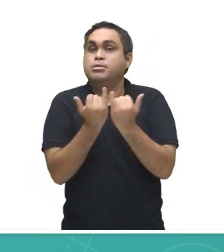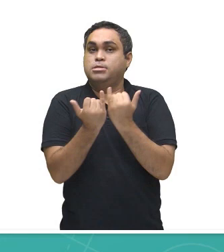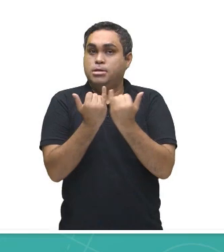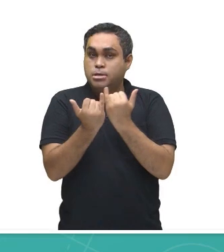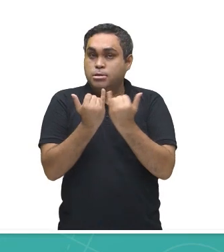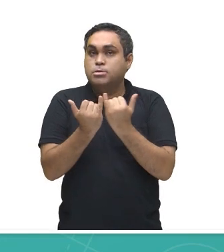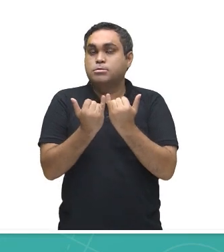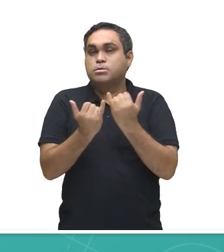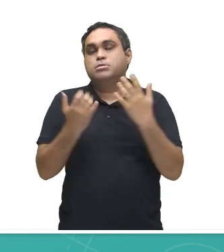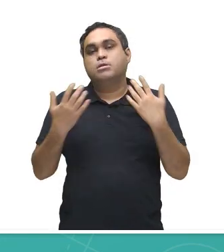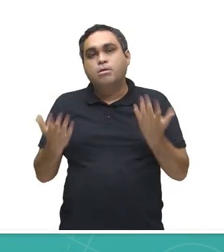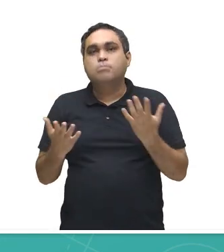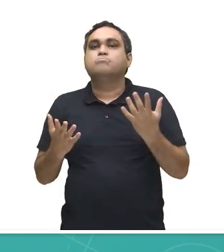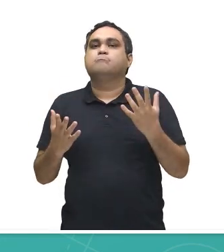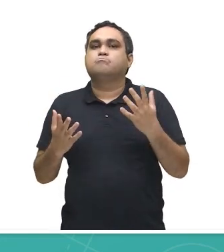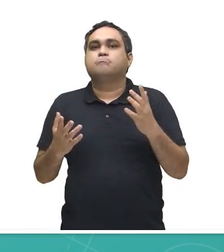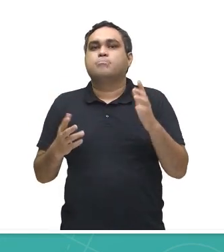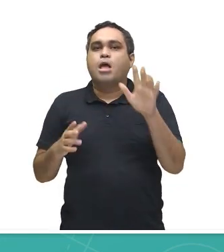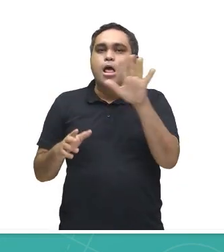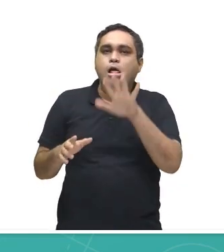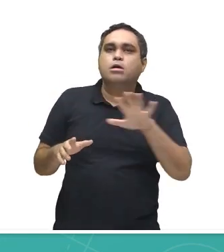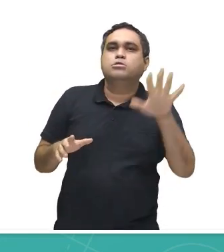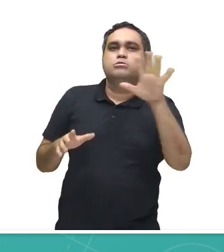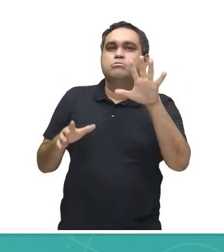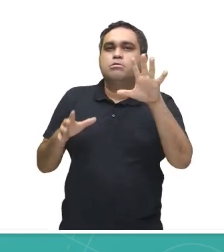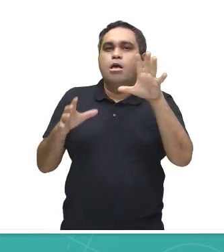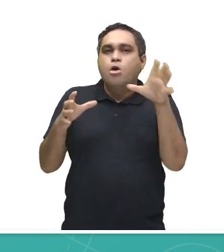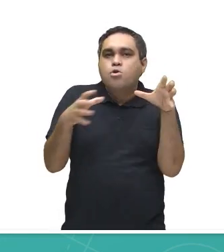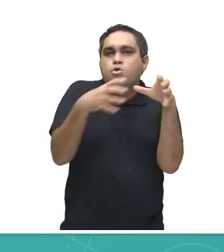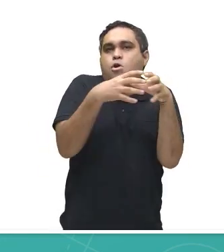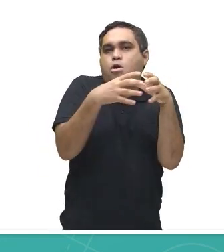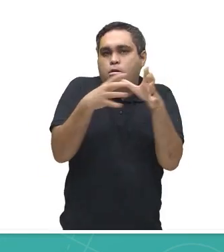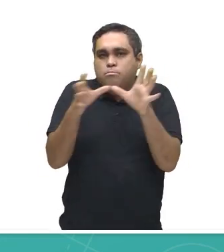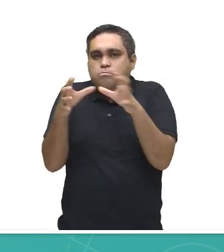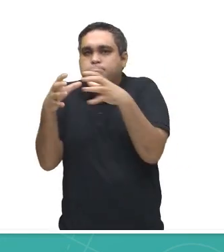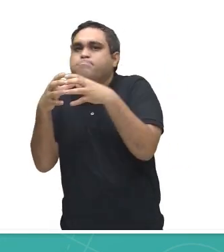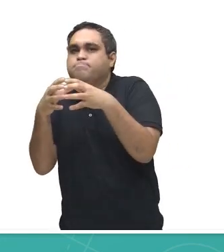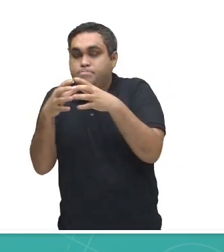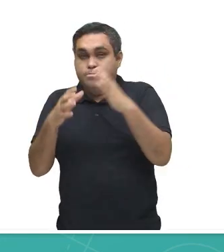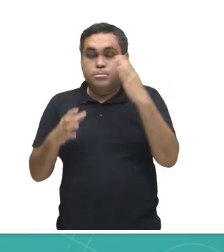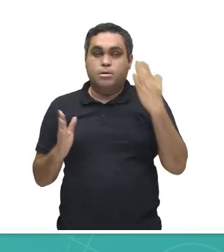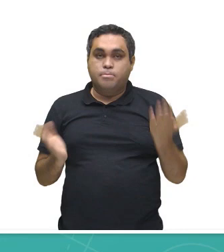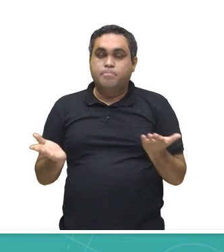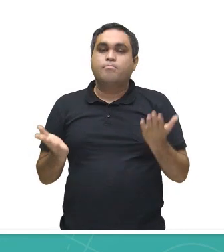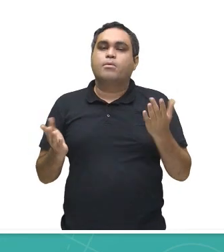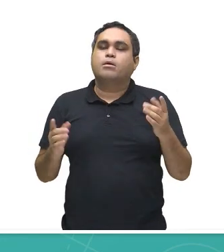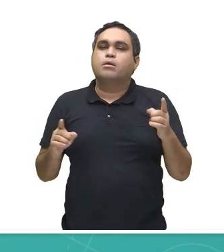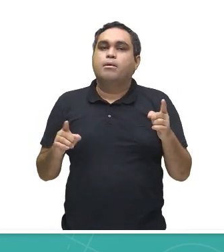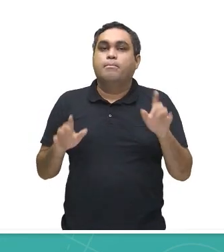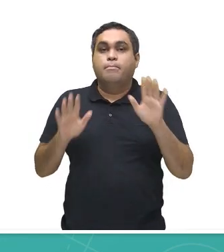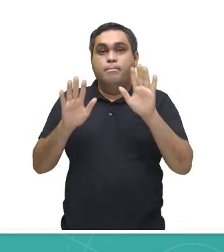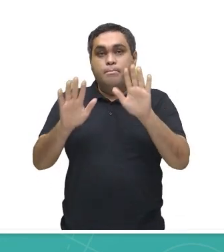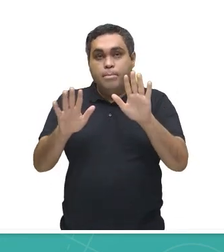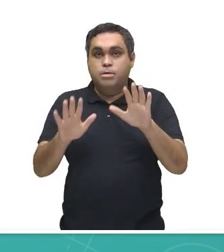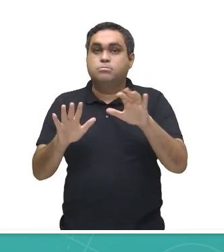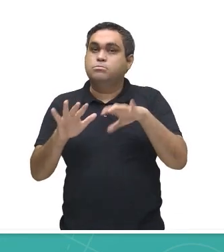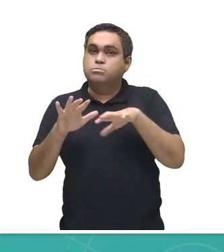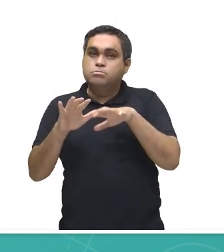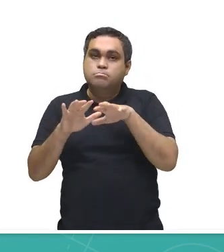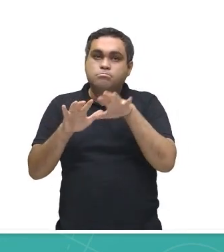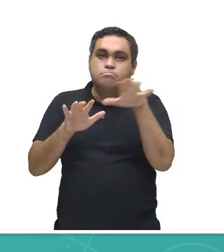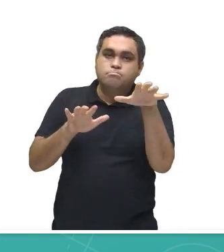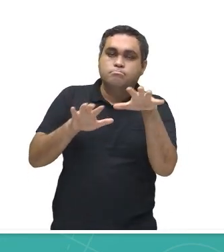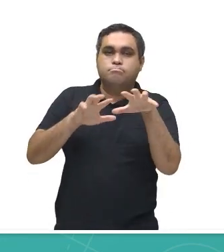que surgissem essas regiões, tá? Mas, além de região, de ser essa divisão de um